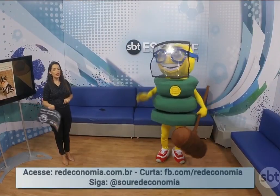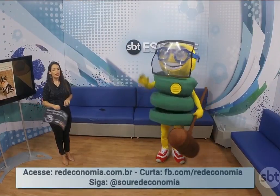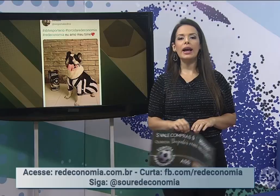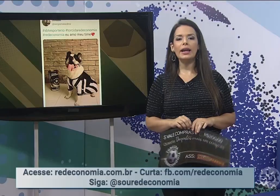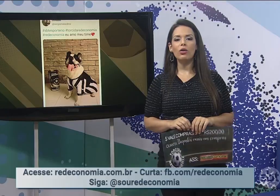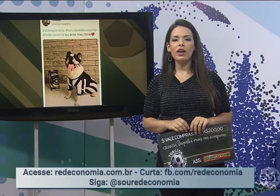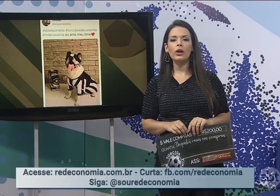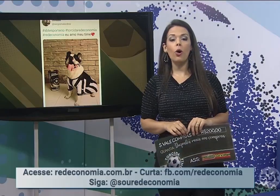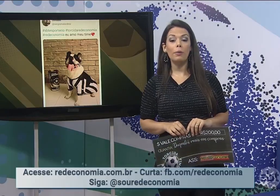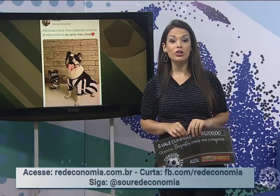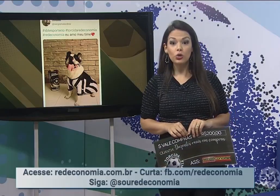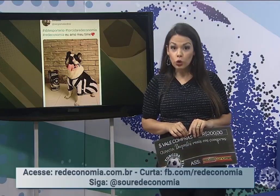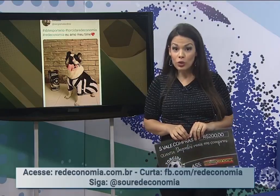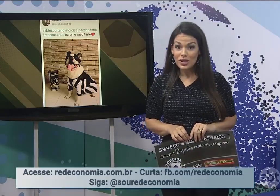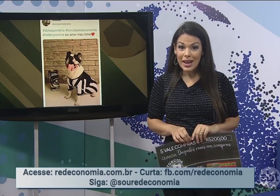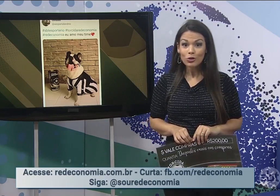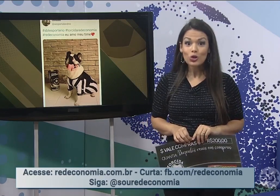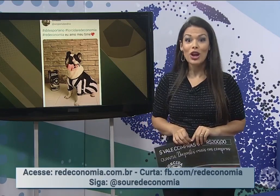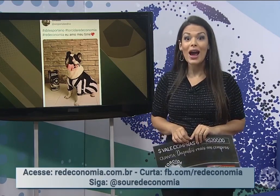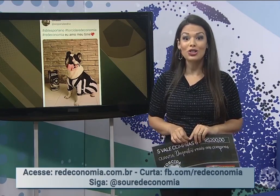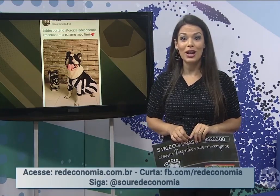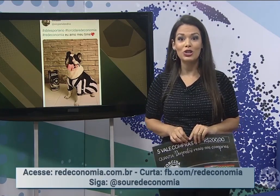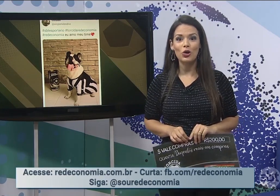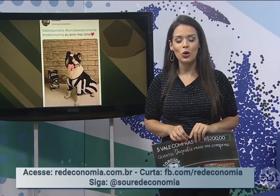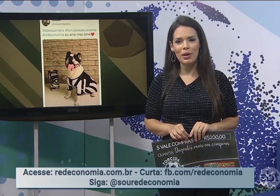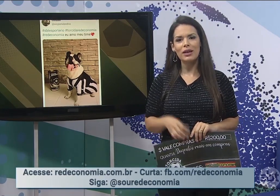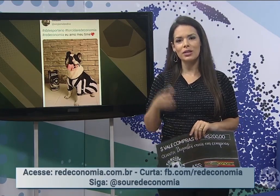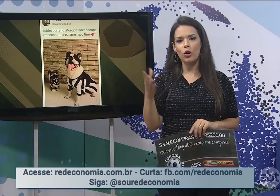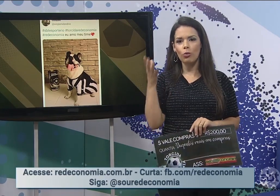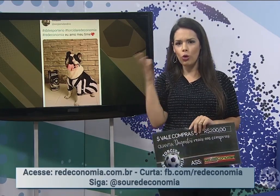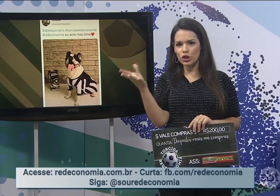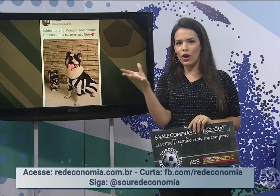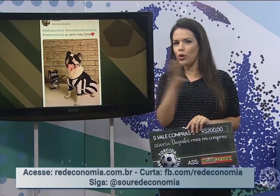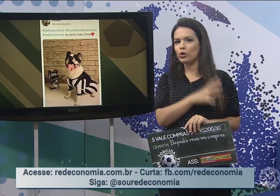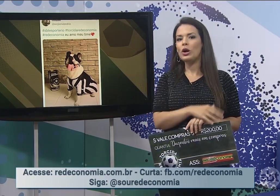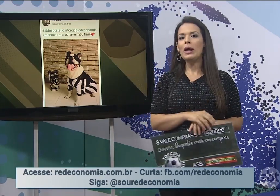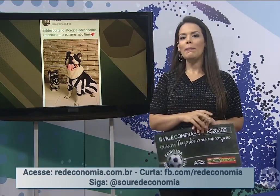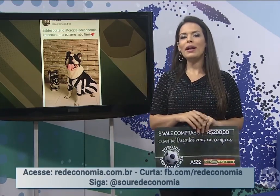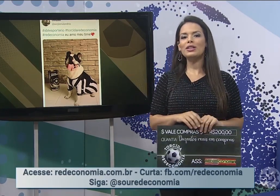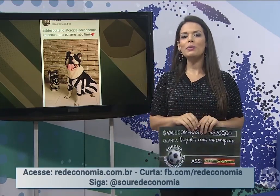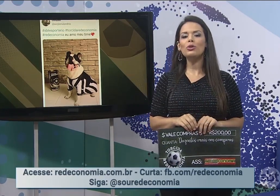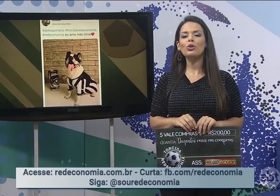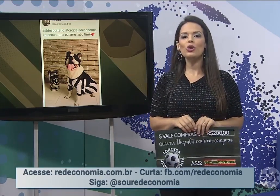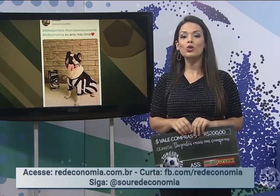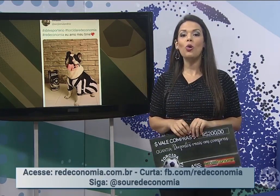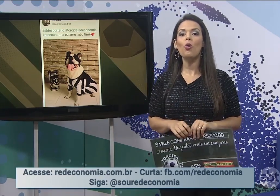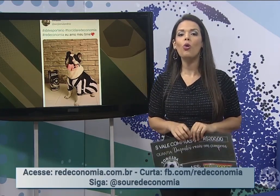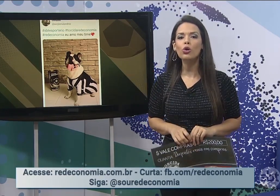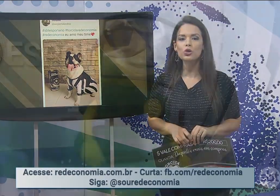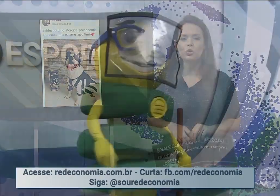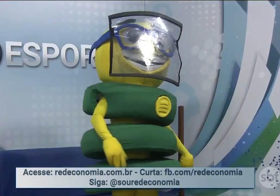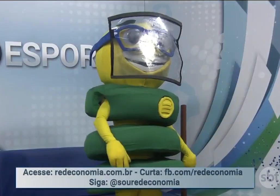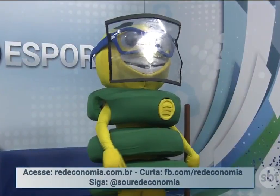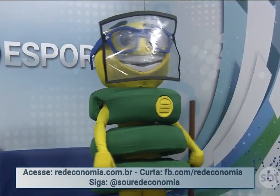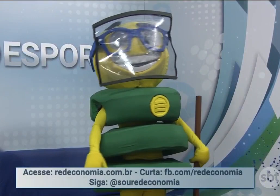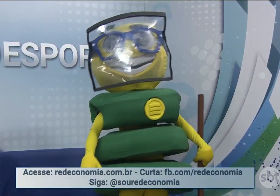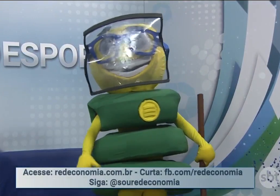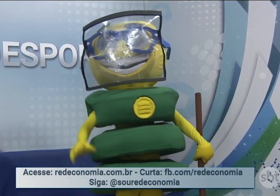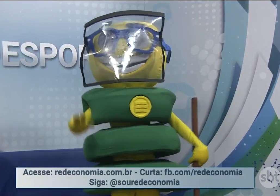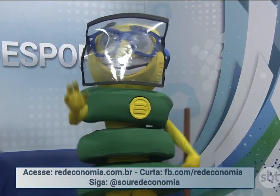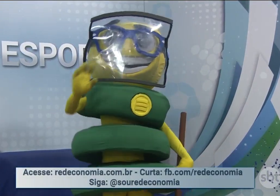gente e quer ganhar um vale-compra de R$200 da Rede Economia, assim como o Osvaldo, participe do nosso concurso